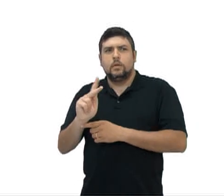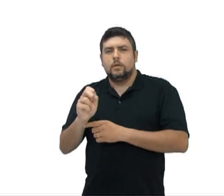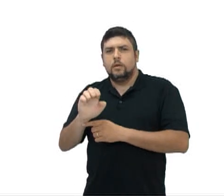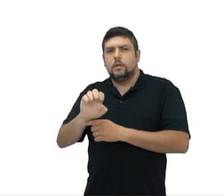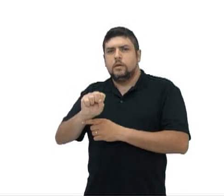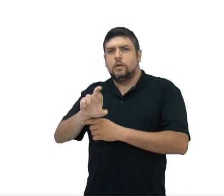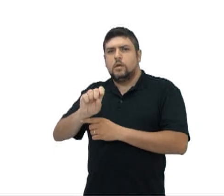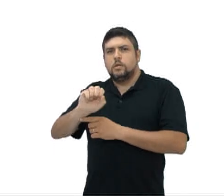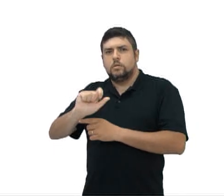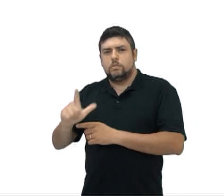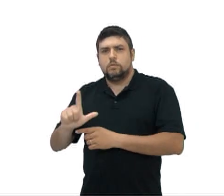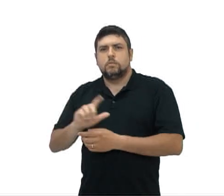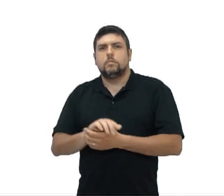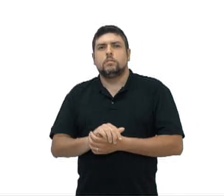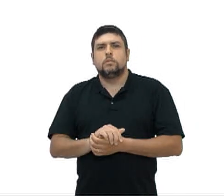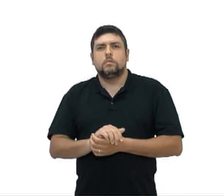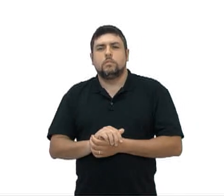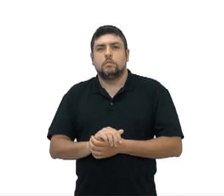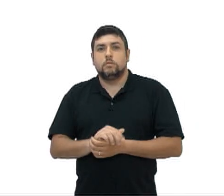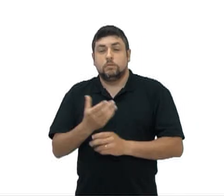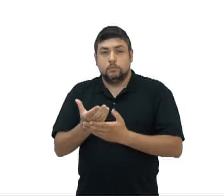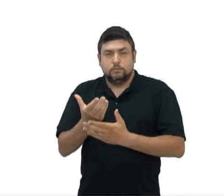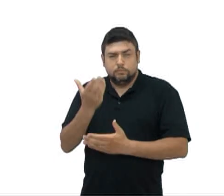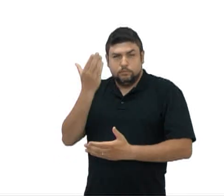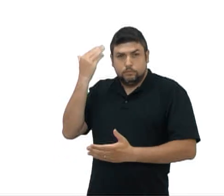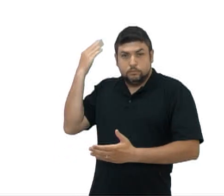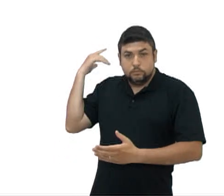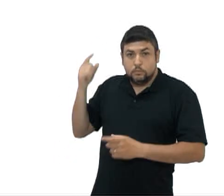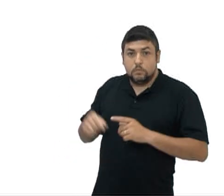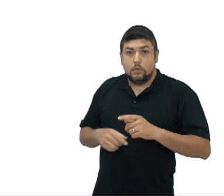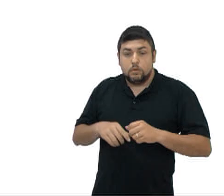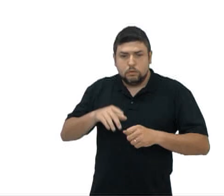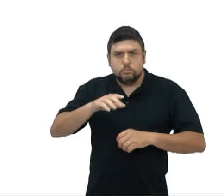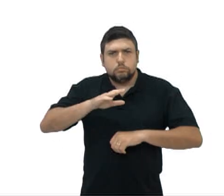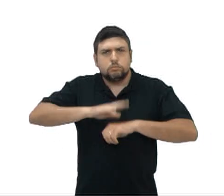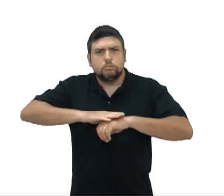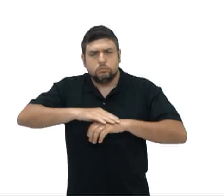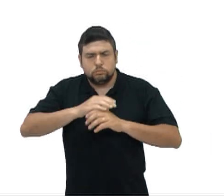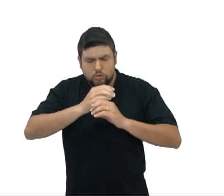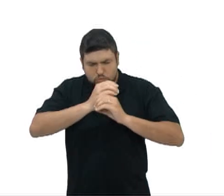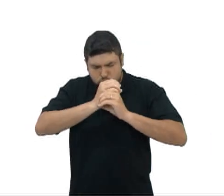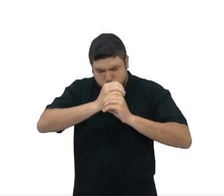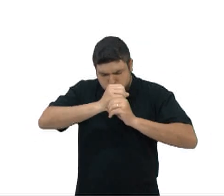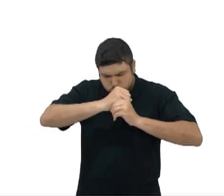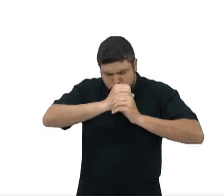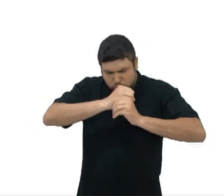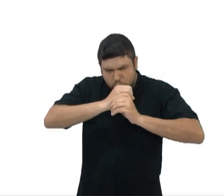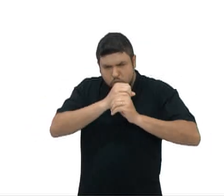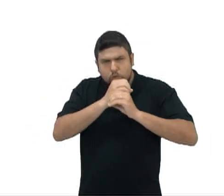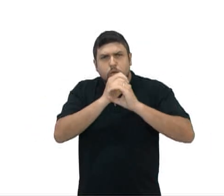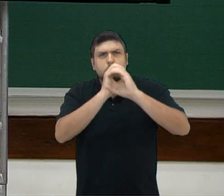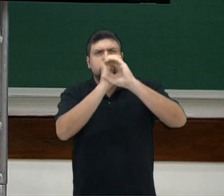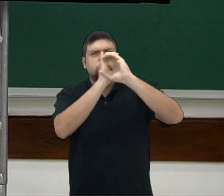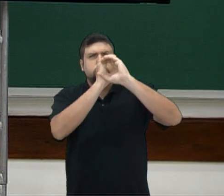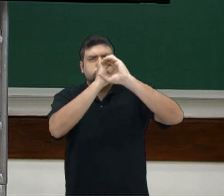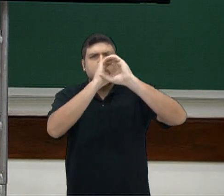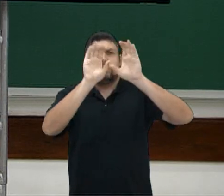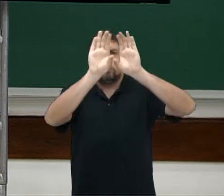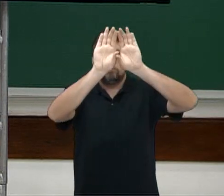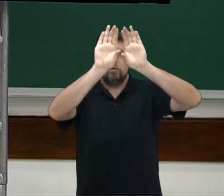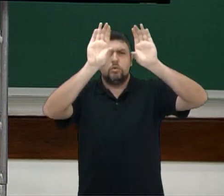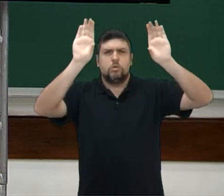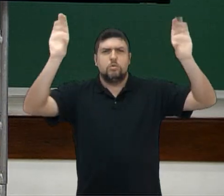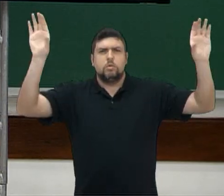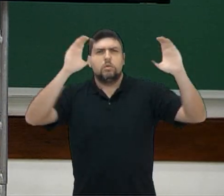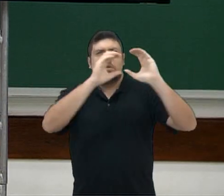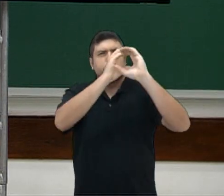maior telescópio da história, pelo menos da época, e ele conseguia estar varrendo o céu ao longo da noite, percebendo as